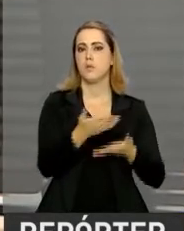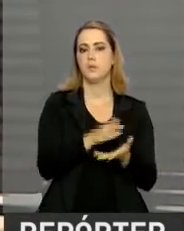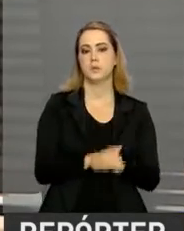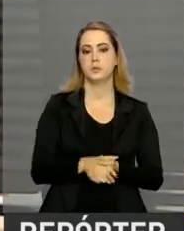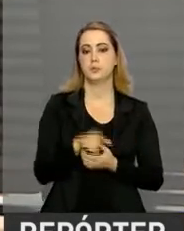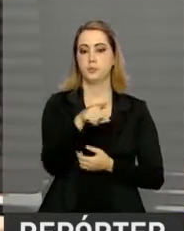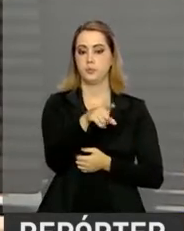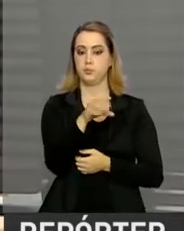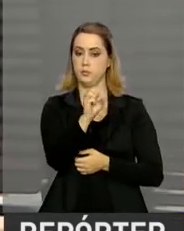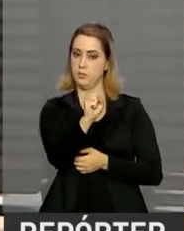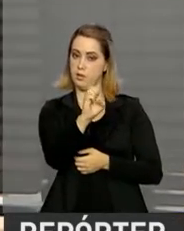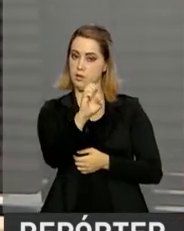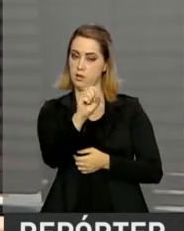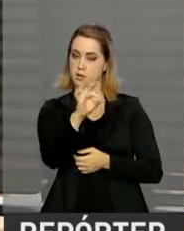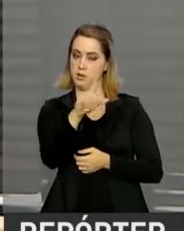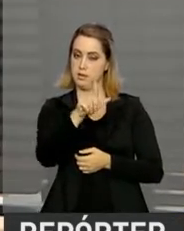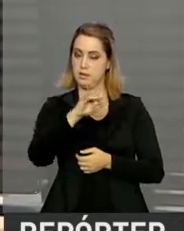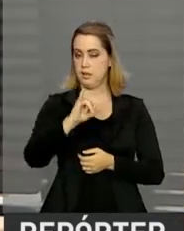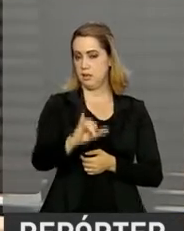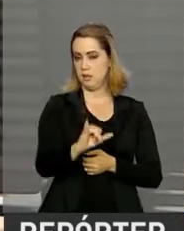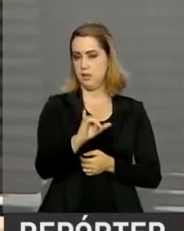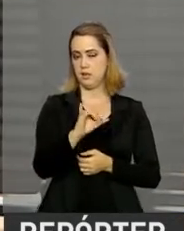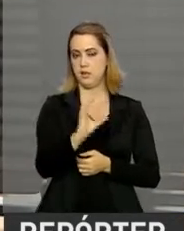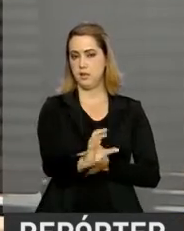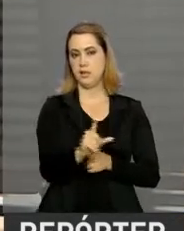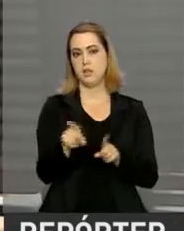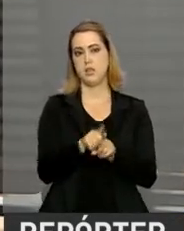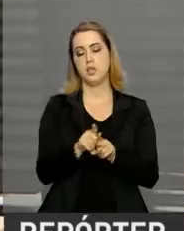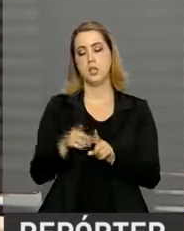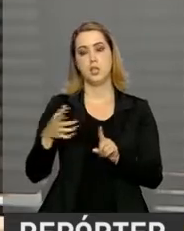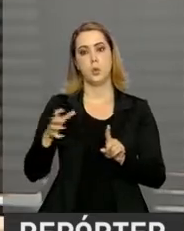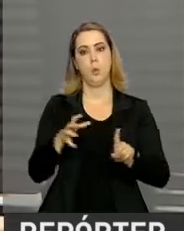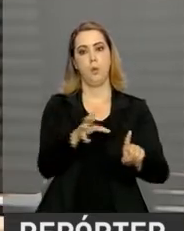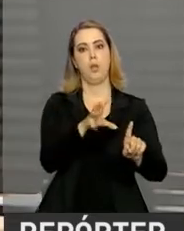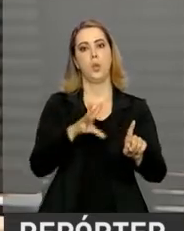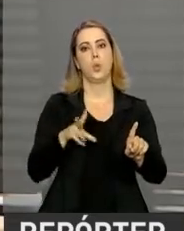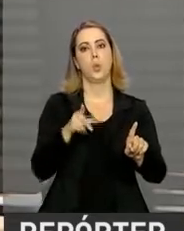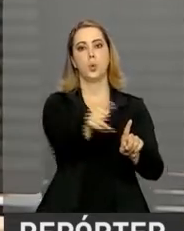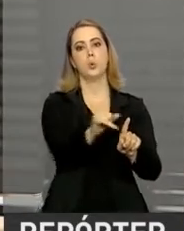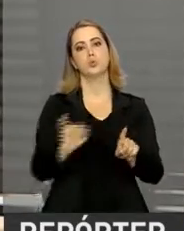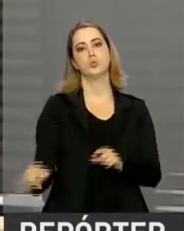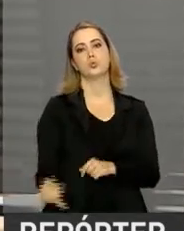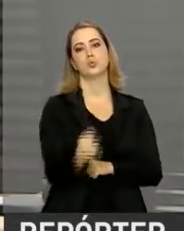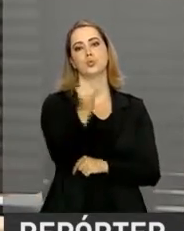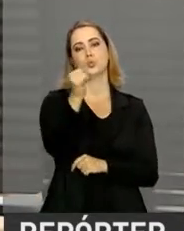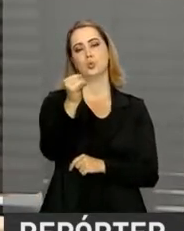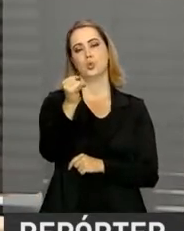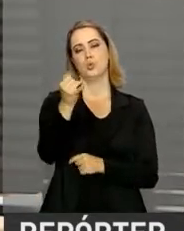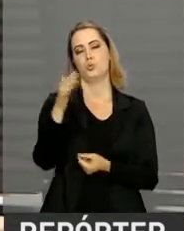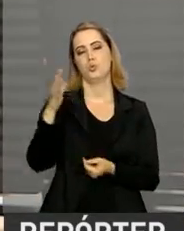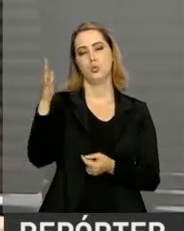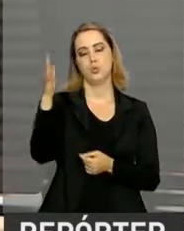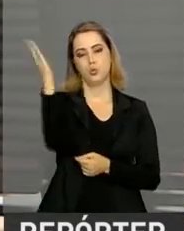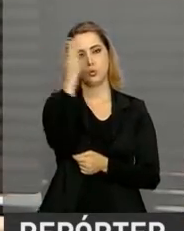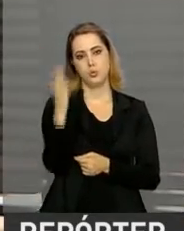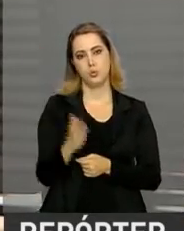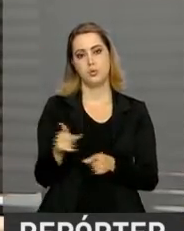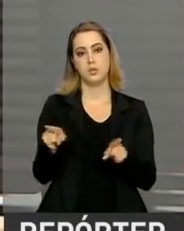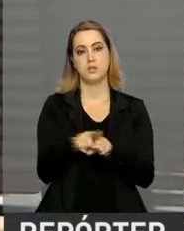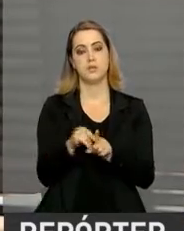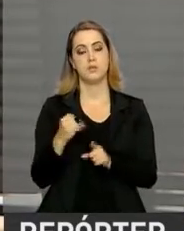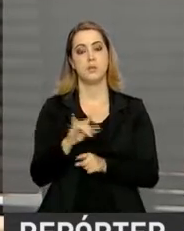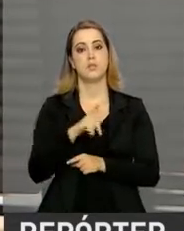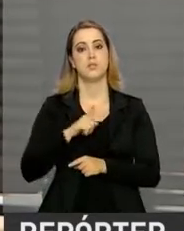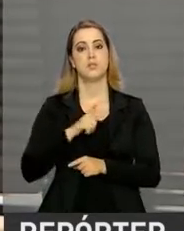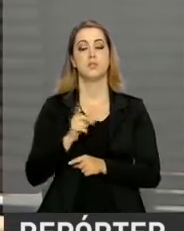outras taxas de juros no mercado brasileiro na economia brasileira então quando você tem uma situação em que a taxa selic seja elevada isso